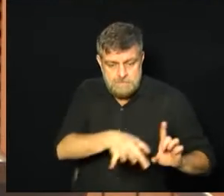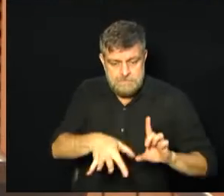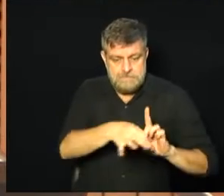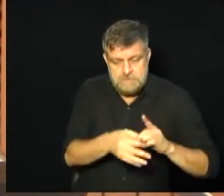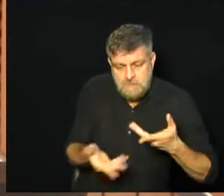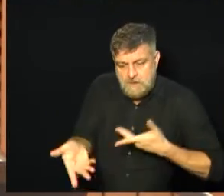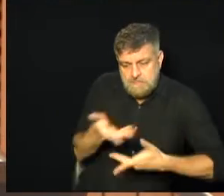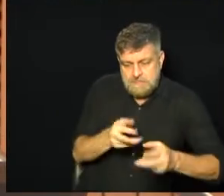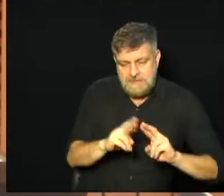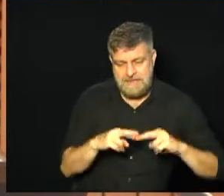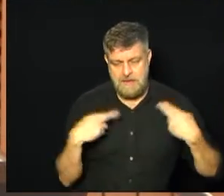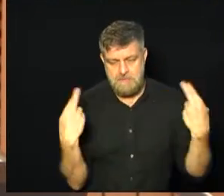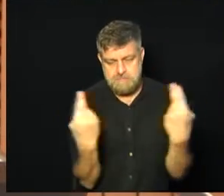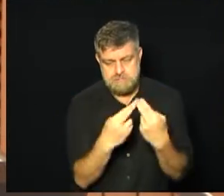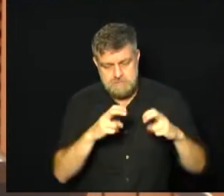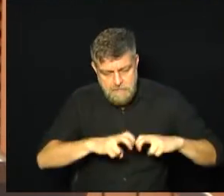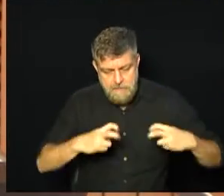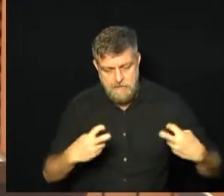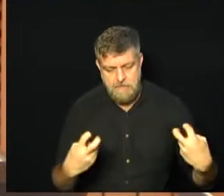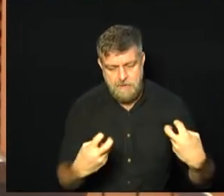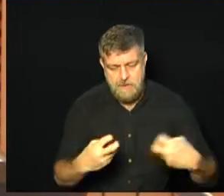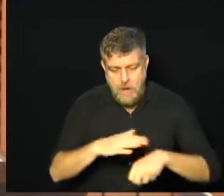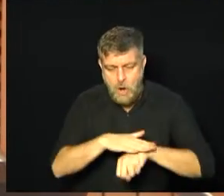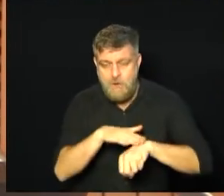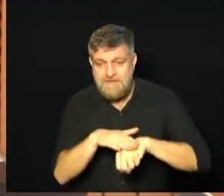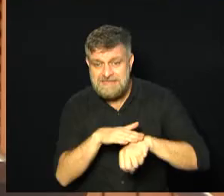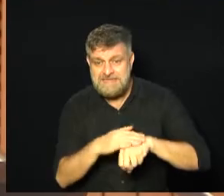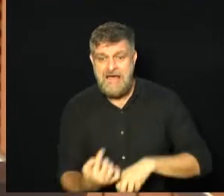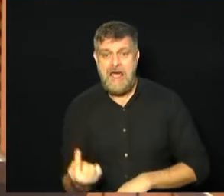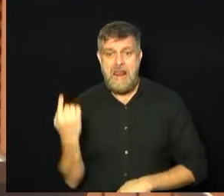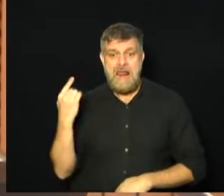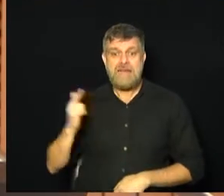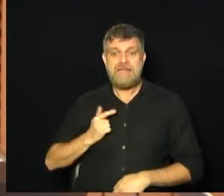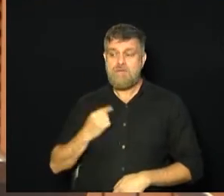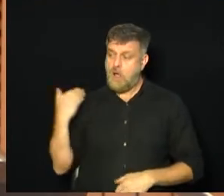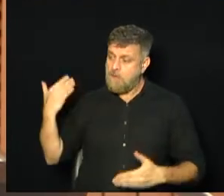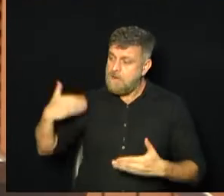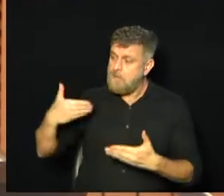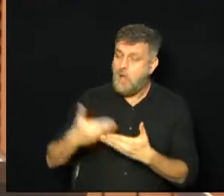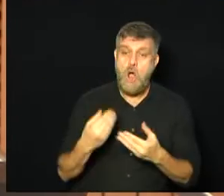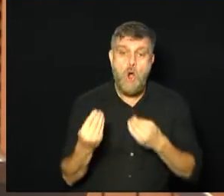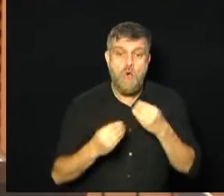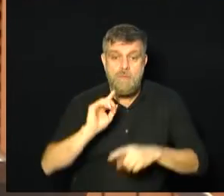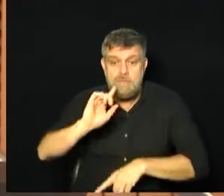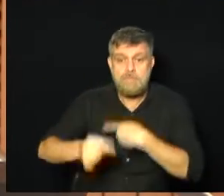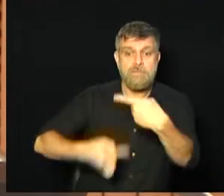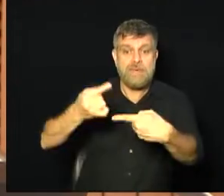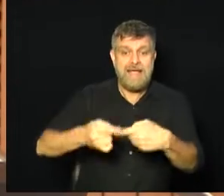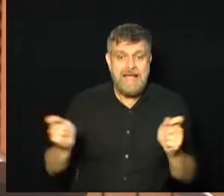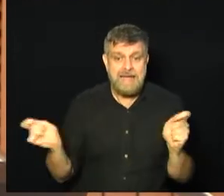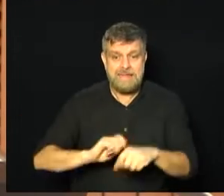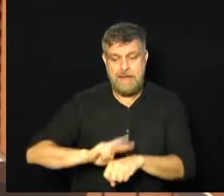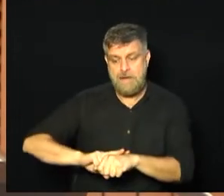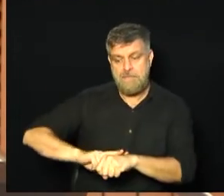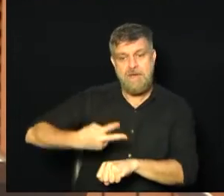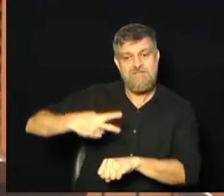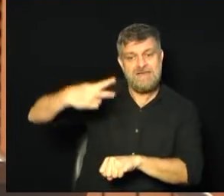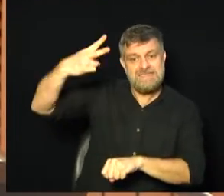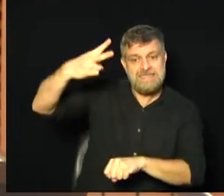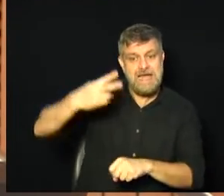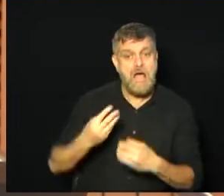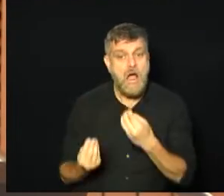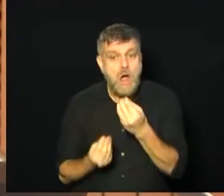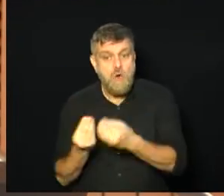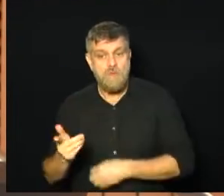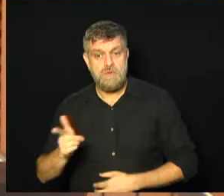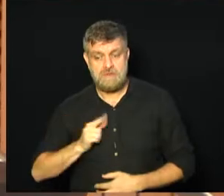essas reuniões, essas rodas para conversar um pouco do que já teve, o que tem, como a gente pode avançar. Né? Tem aqui, nesse espaço, também